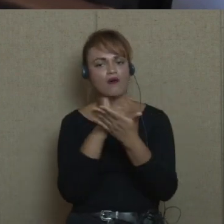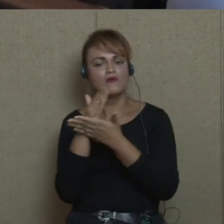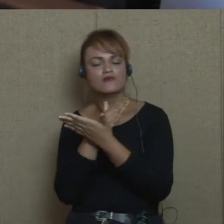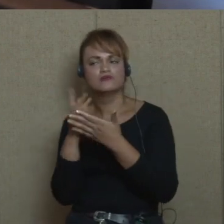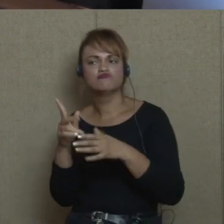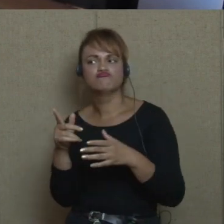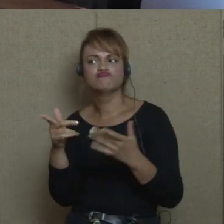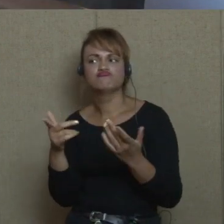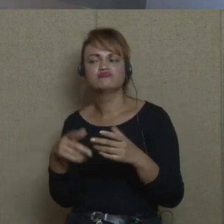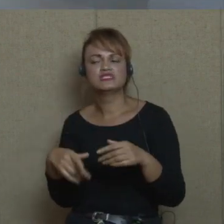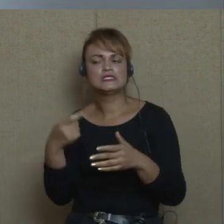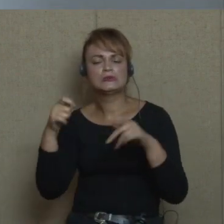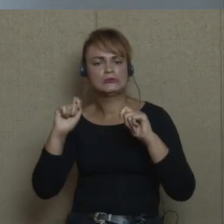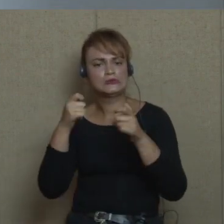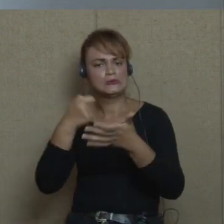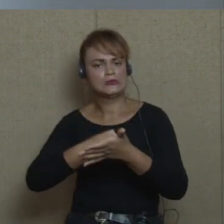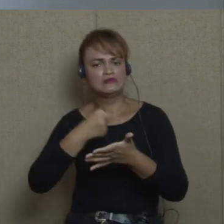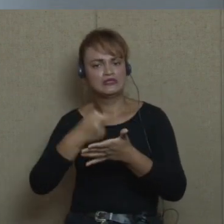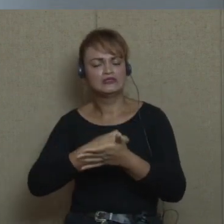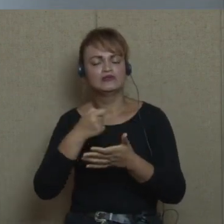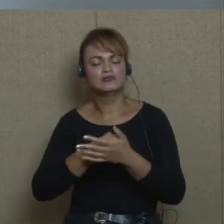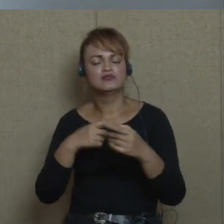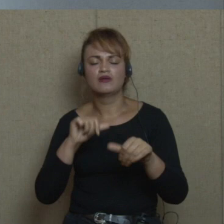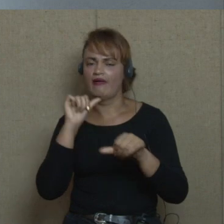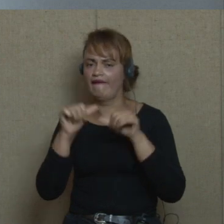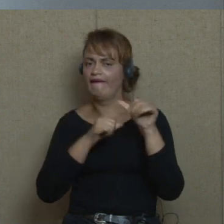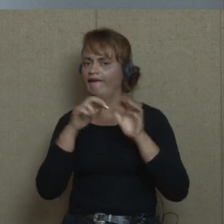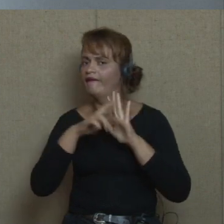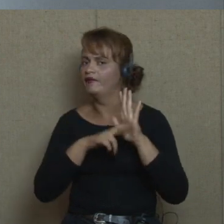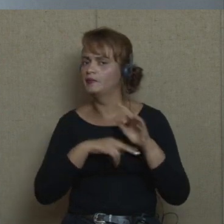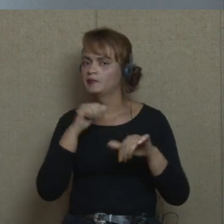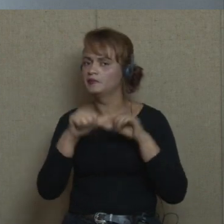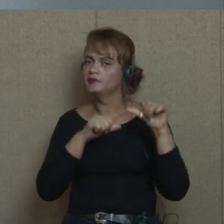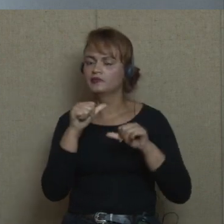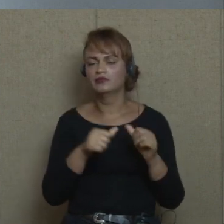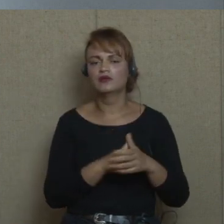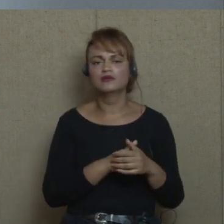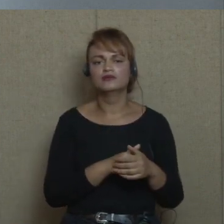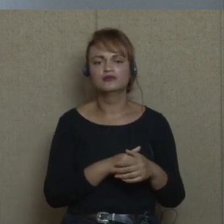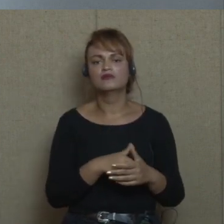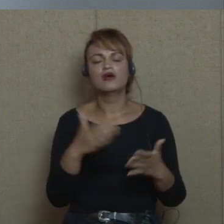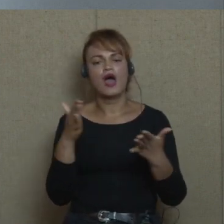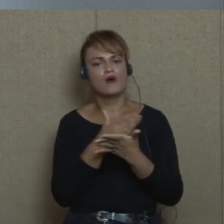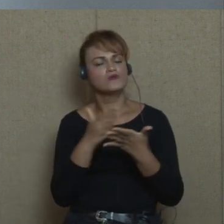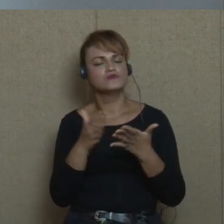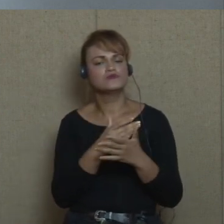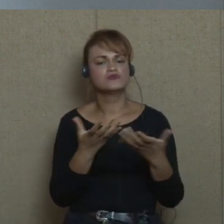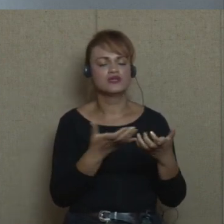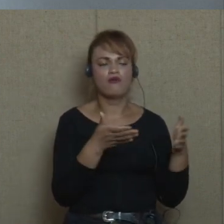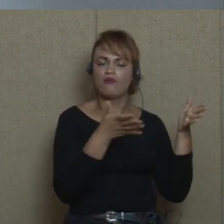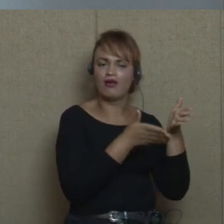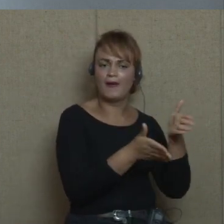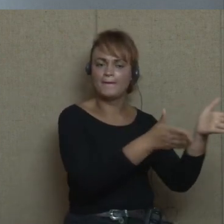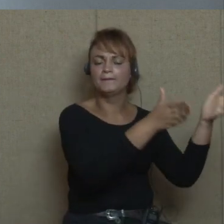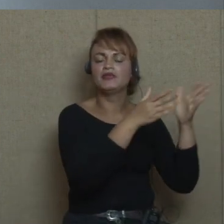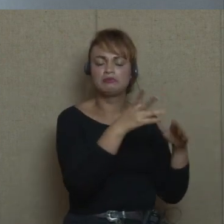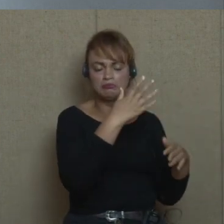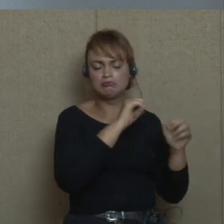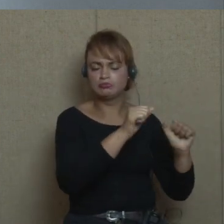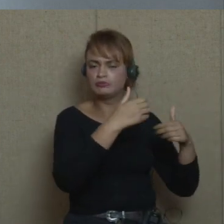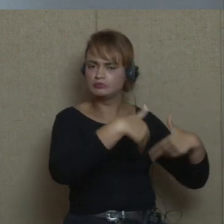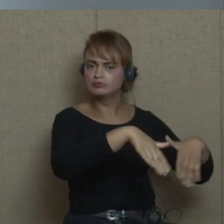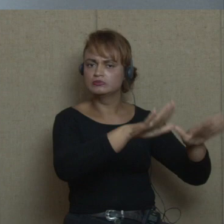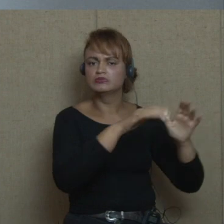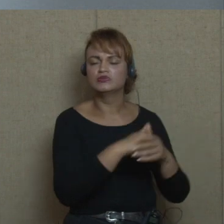devamos mudar essa regra. E aqueles que querem seguir um caminho devem seguir